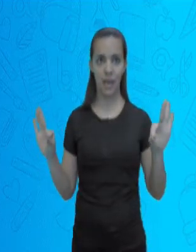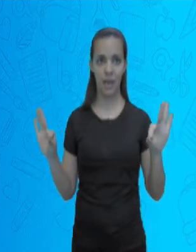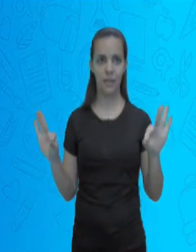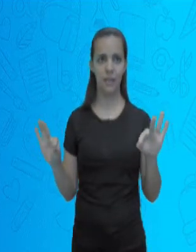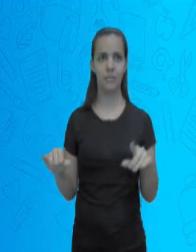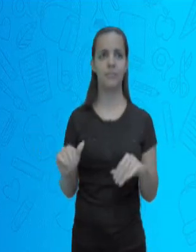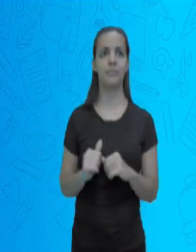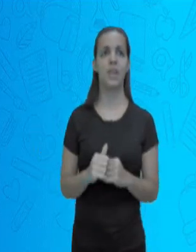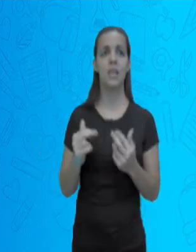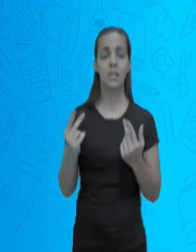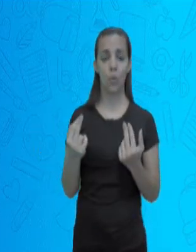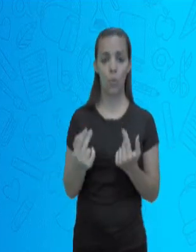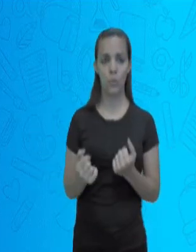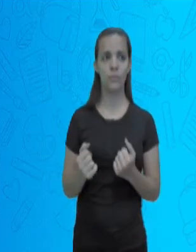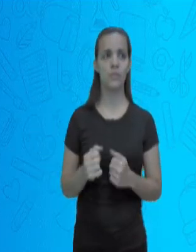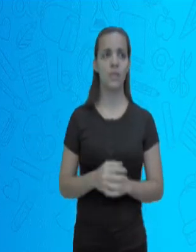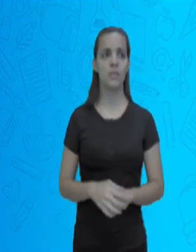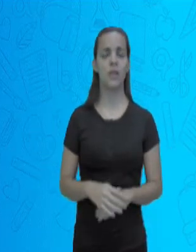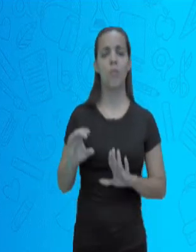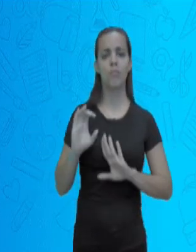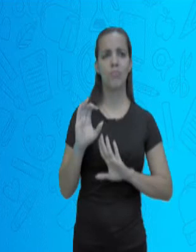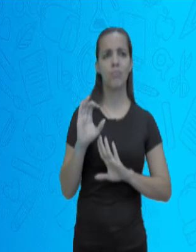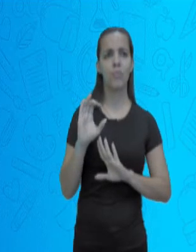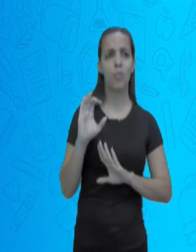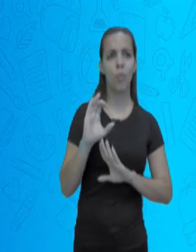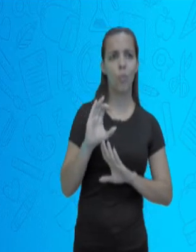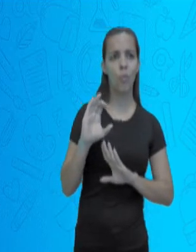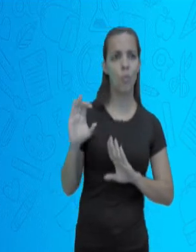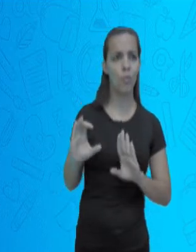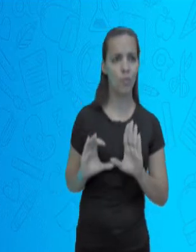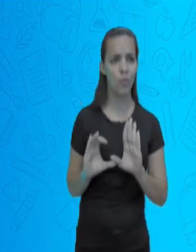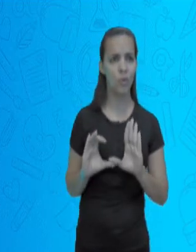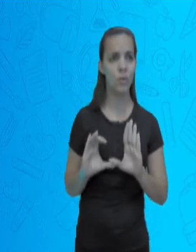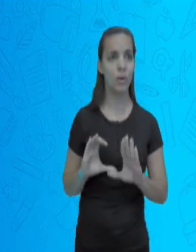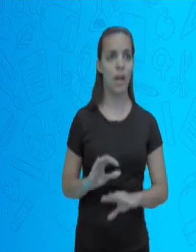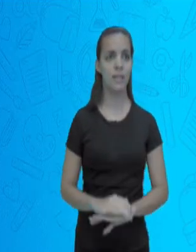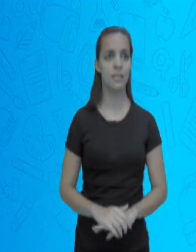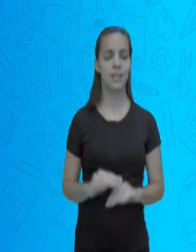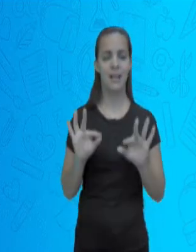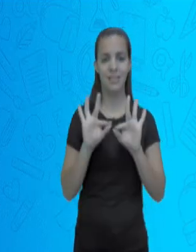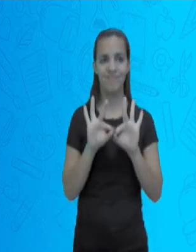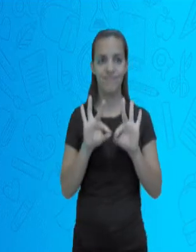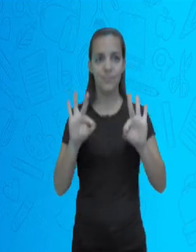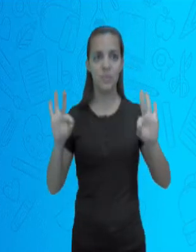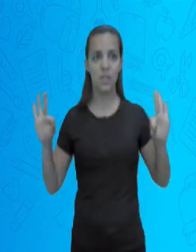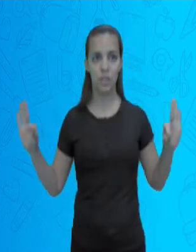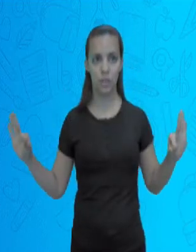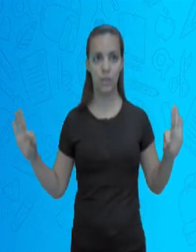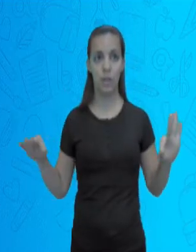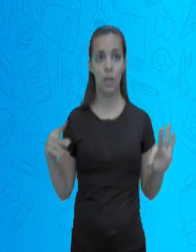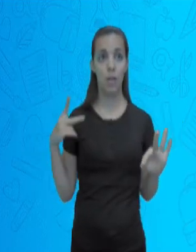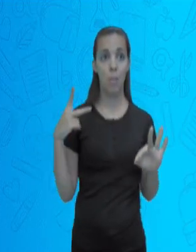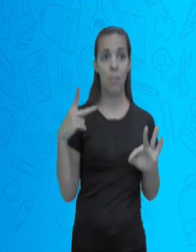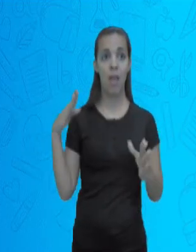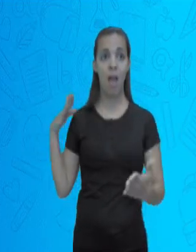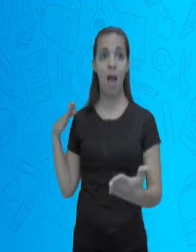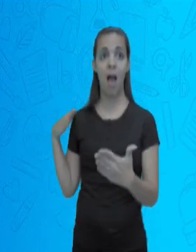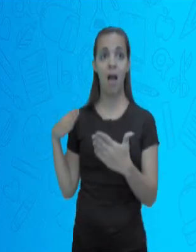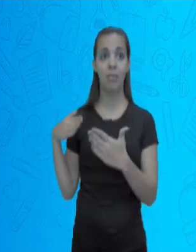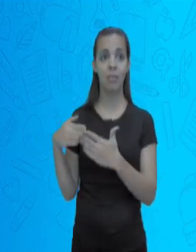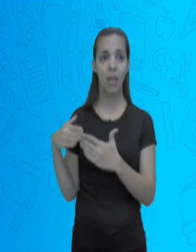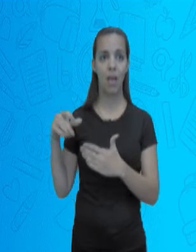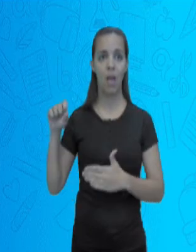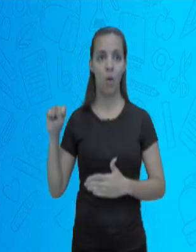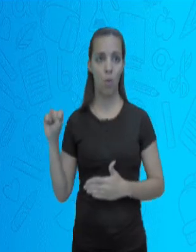são denominados colineares. Então, nós temos aqui representada a reta S. Nessa